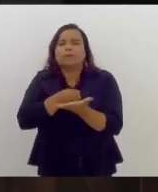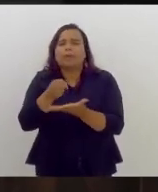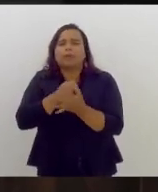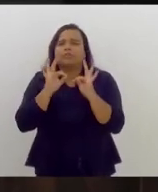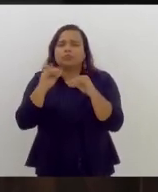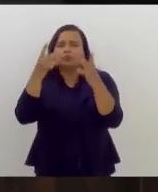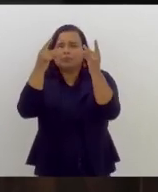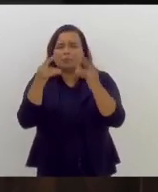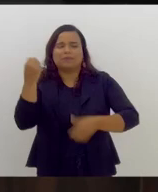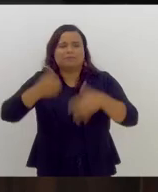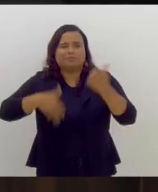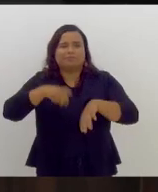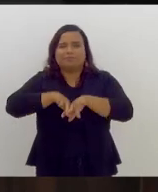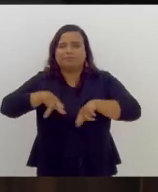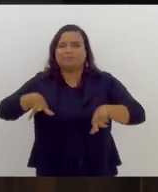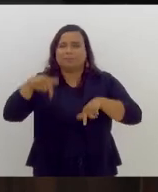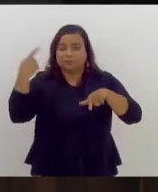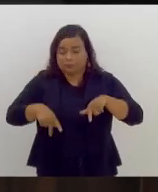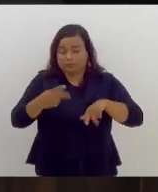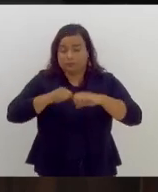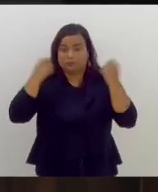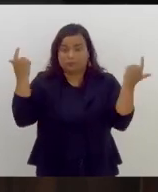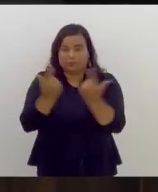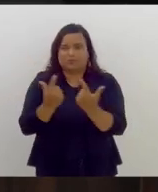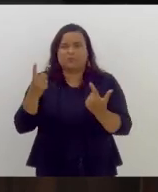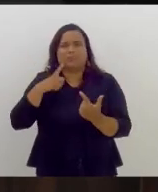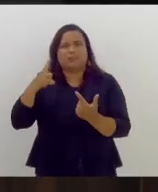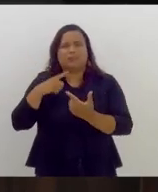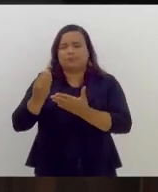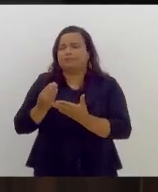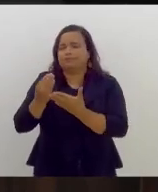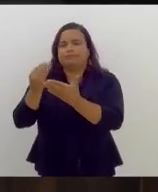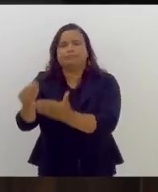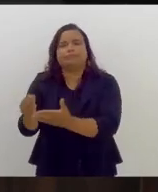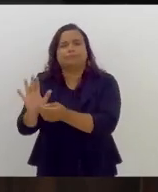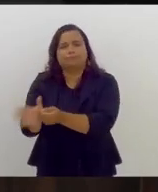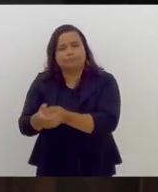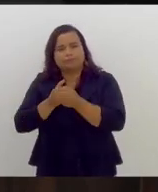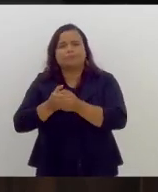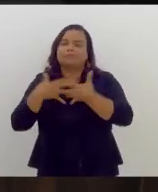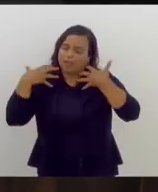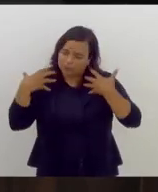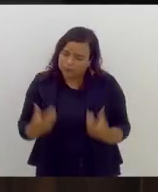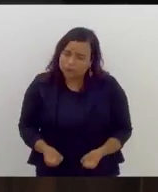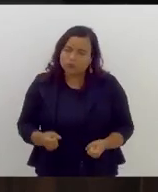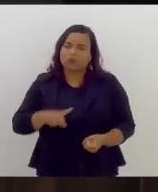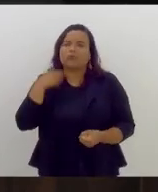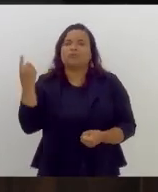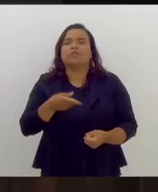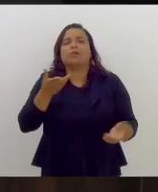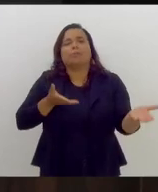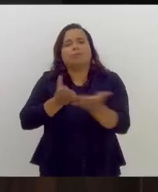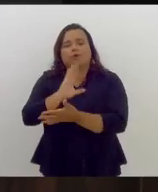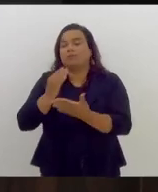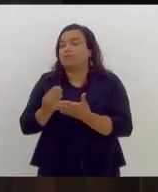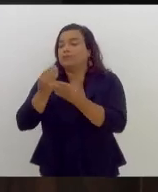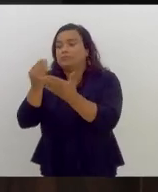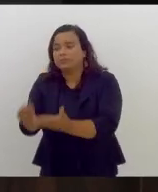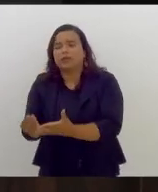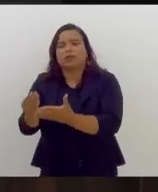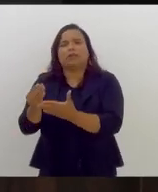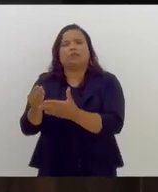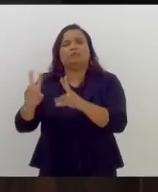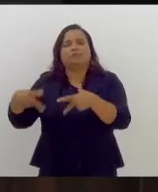foi dito, essa Casa Legislativa acolheu o nosso pedido e aprovou a entrega desta